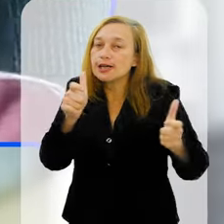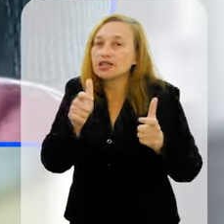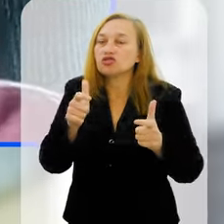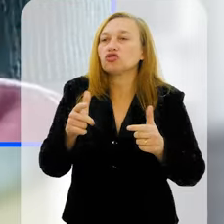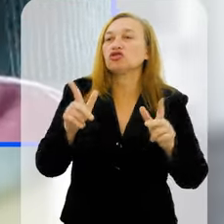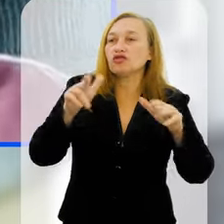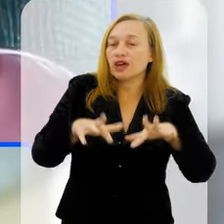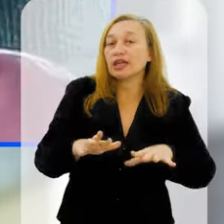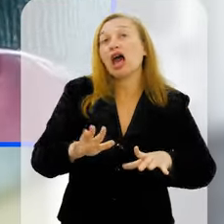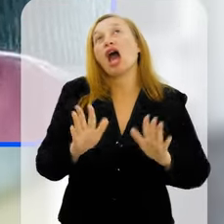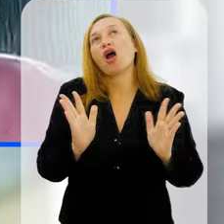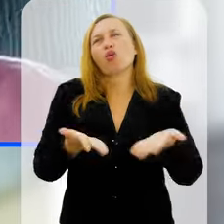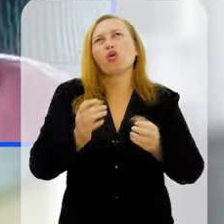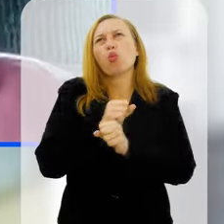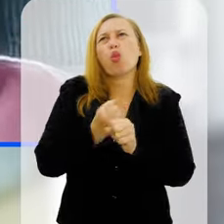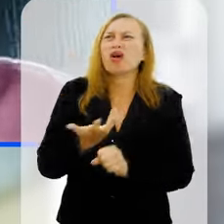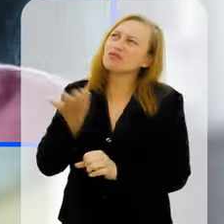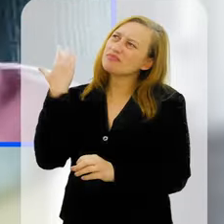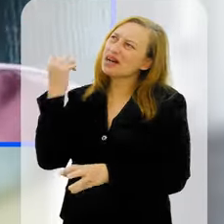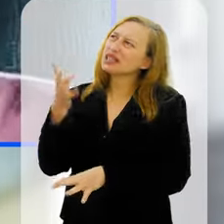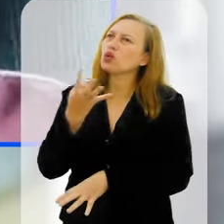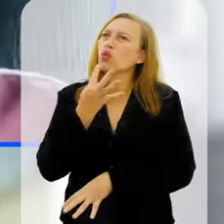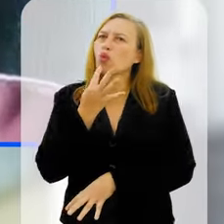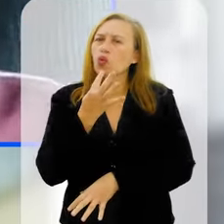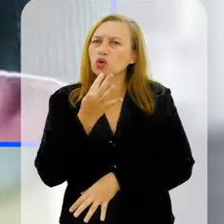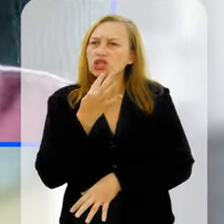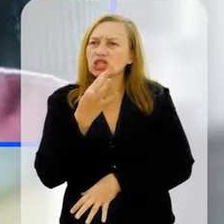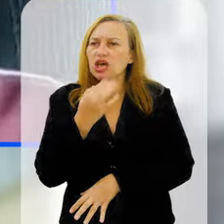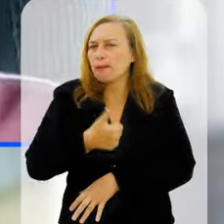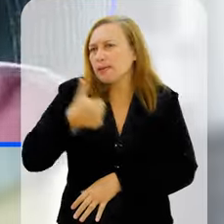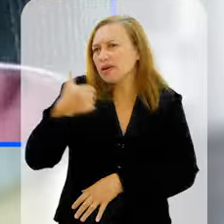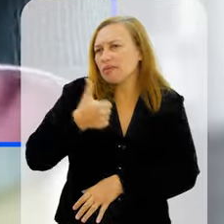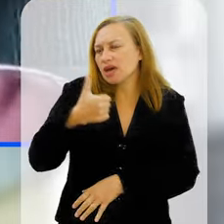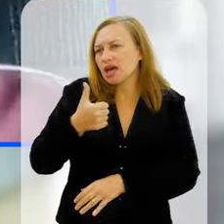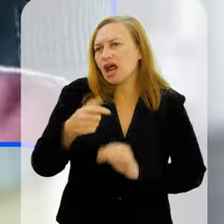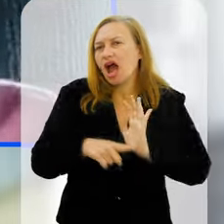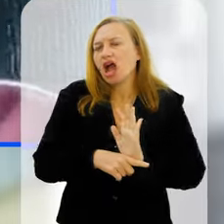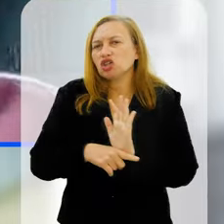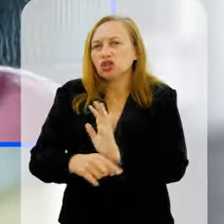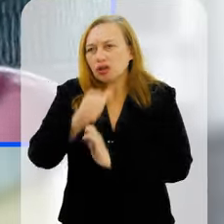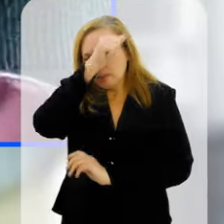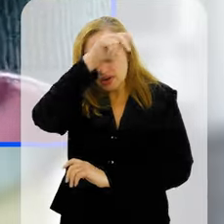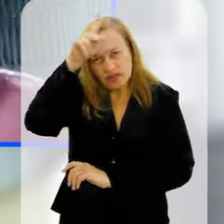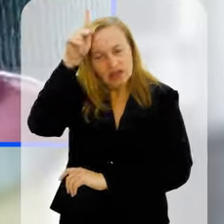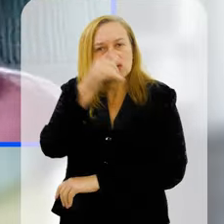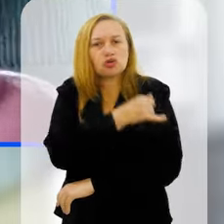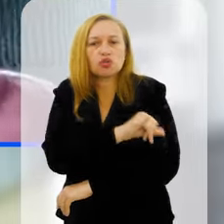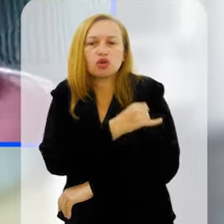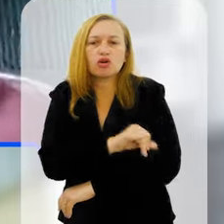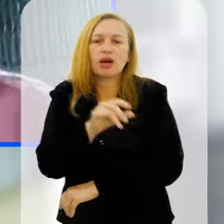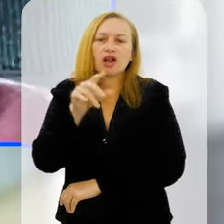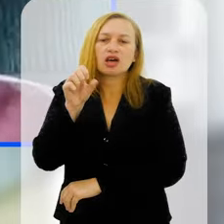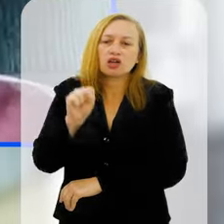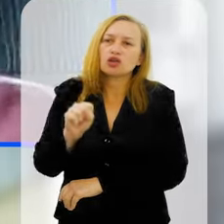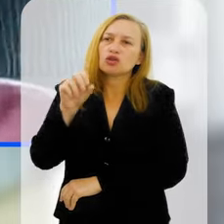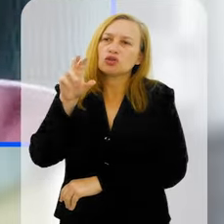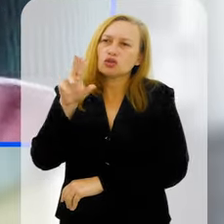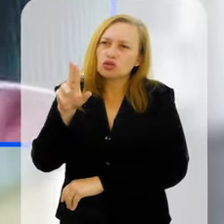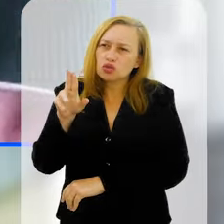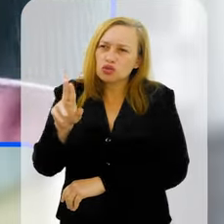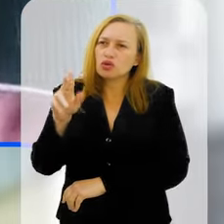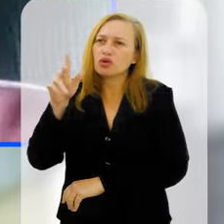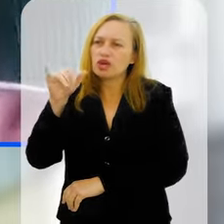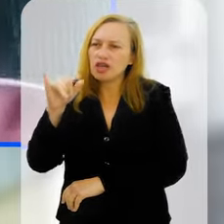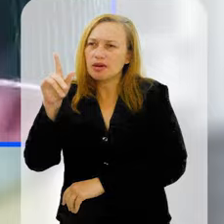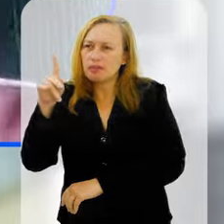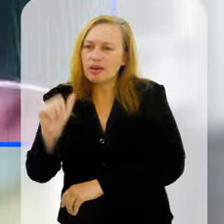grande diferença. Agora, no ano passado, eu consegui a primeira ajuda pública, né, que foi da Prefeitura do Rio para a SUIPA.